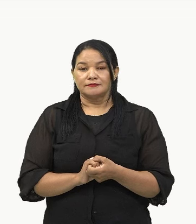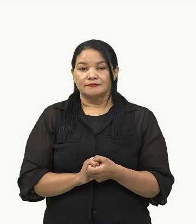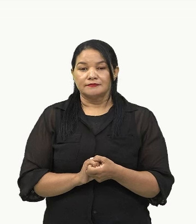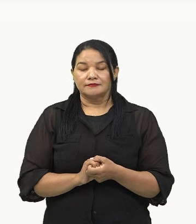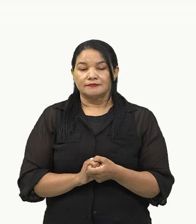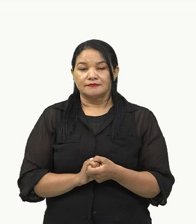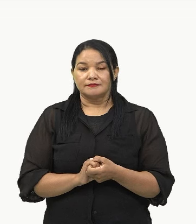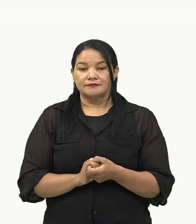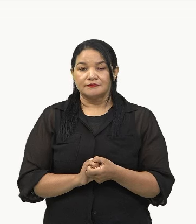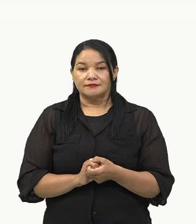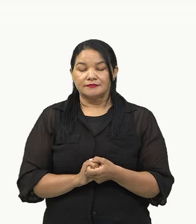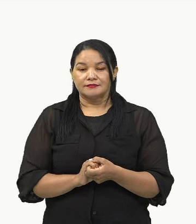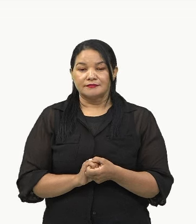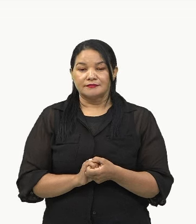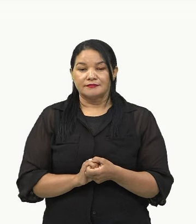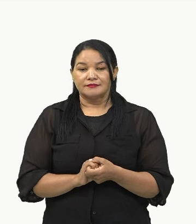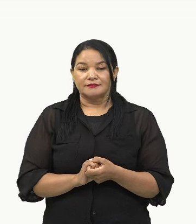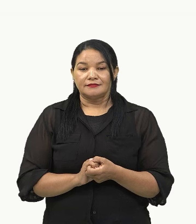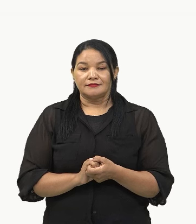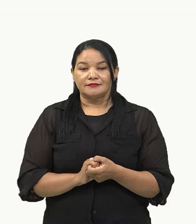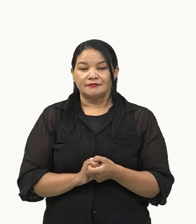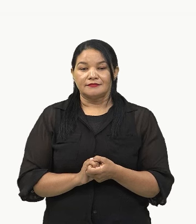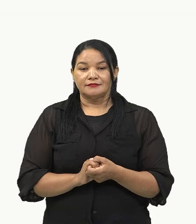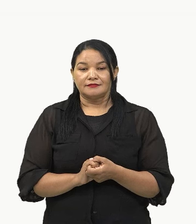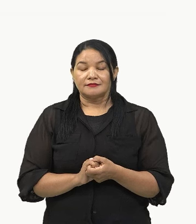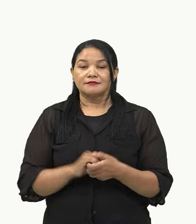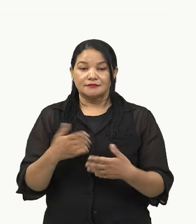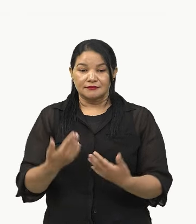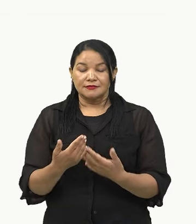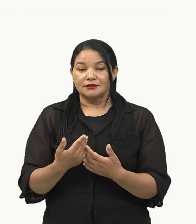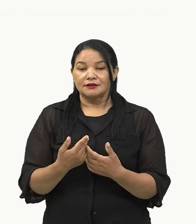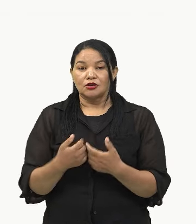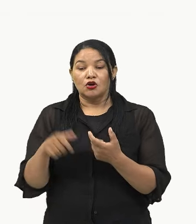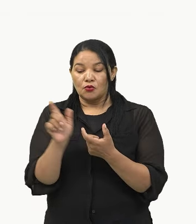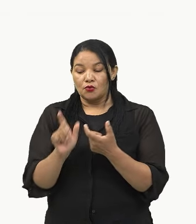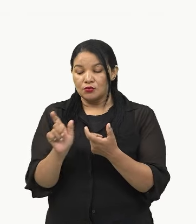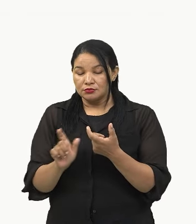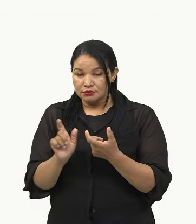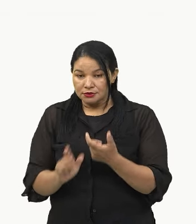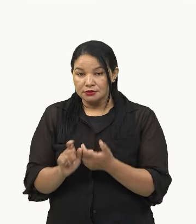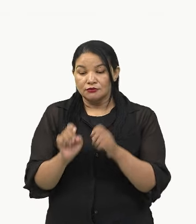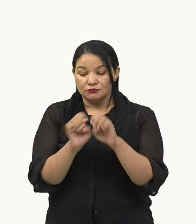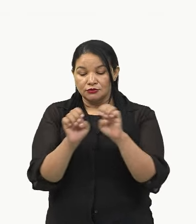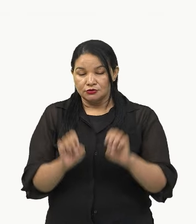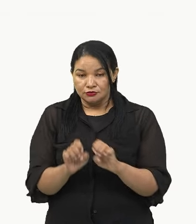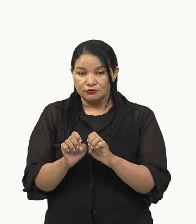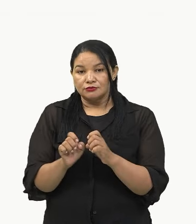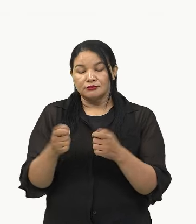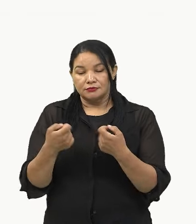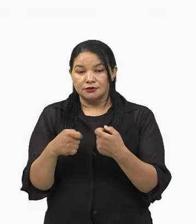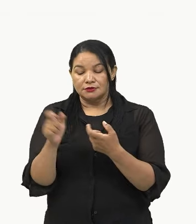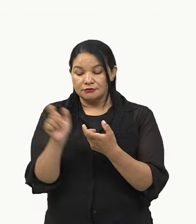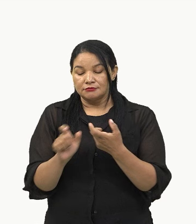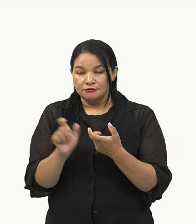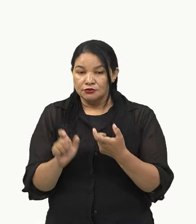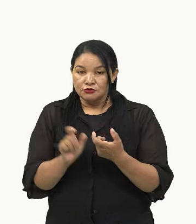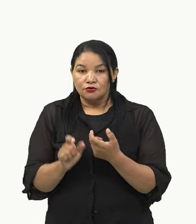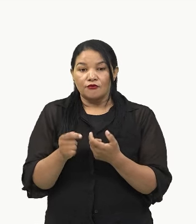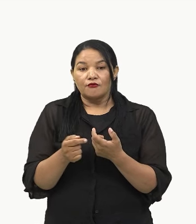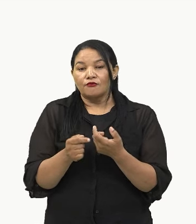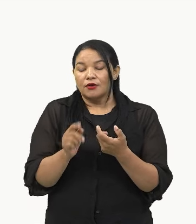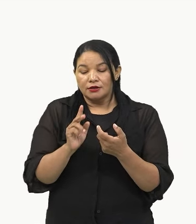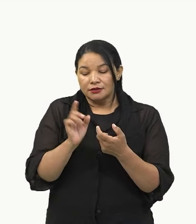habéis, ellos han. Então, essa é a estrutura de conjugação do nosso